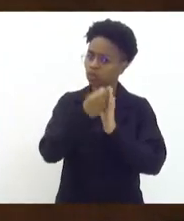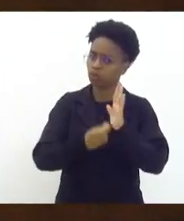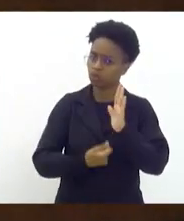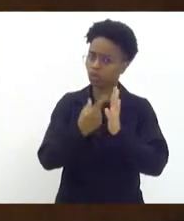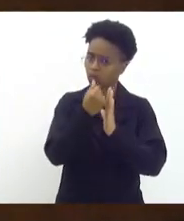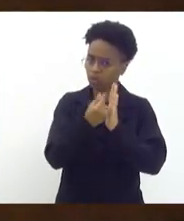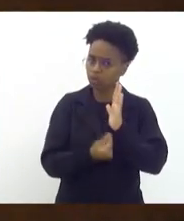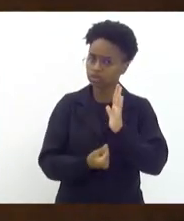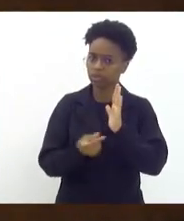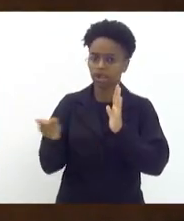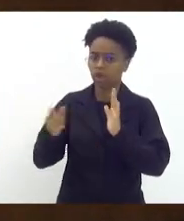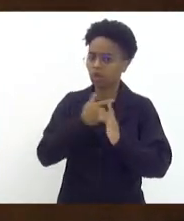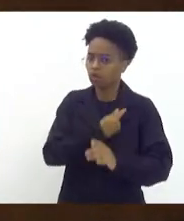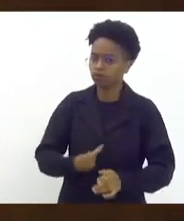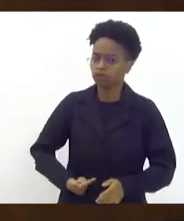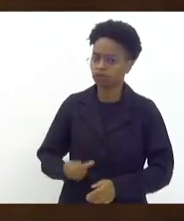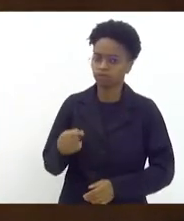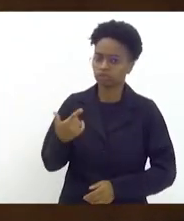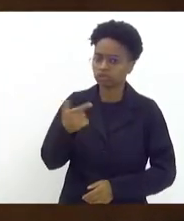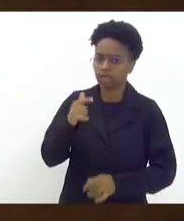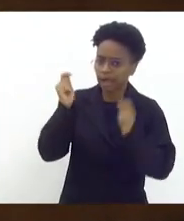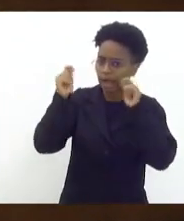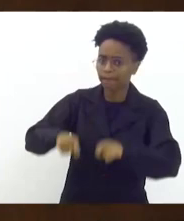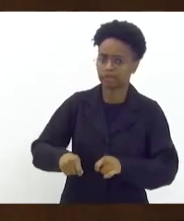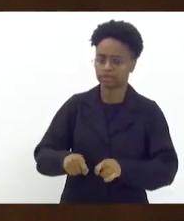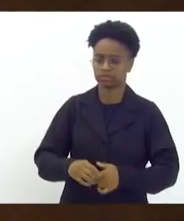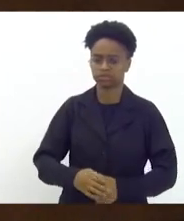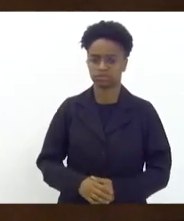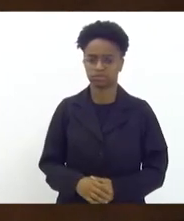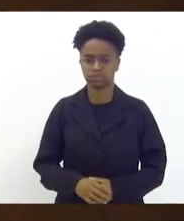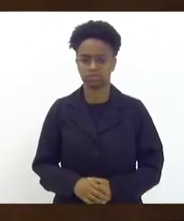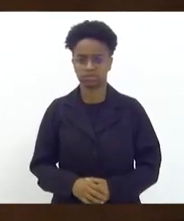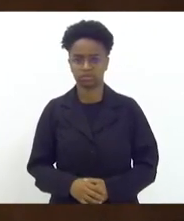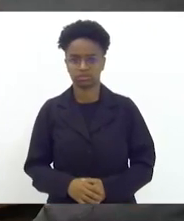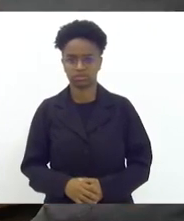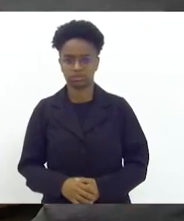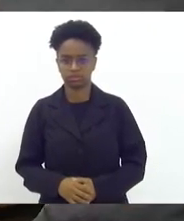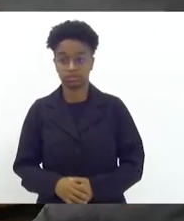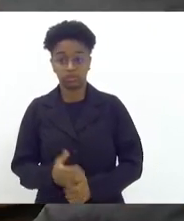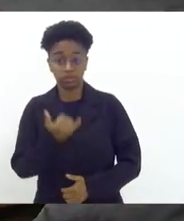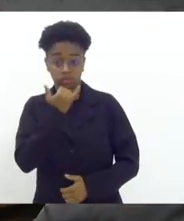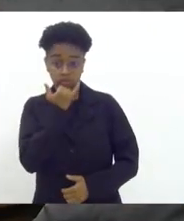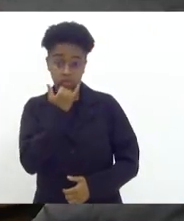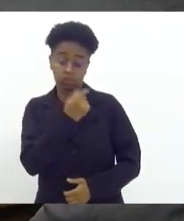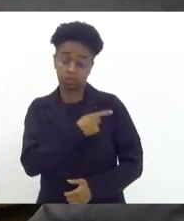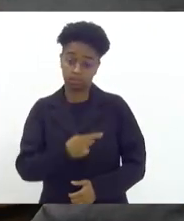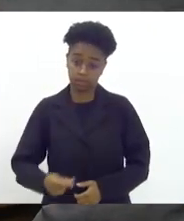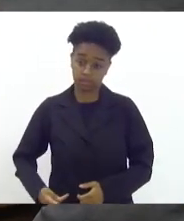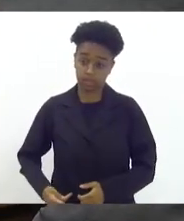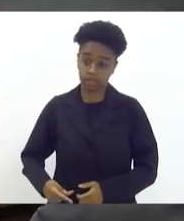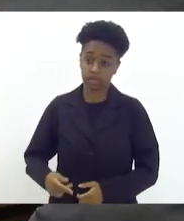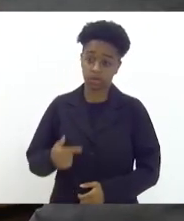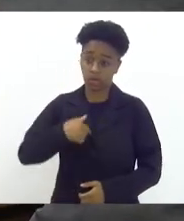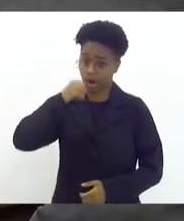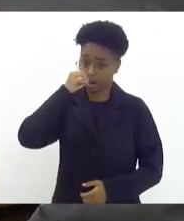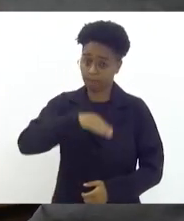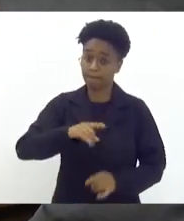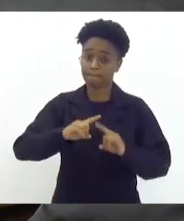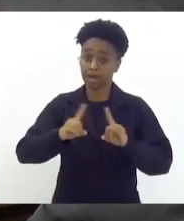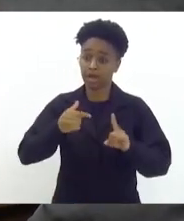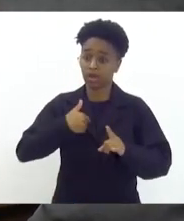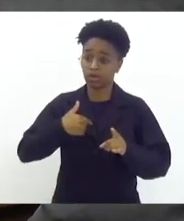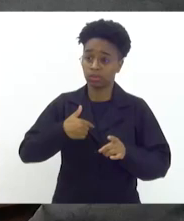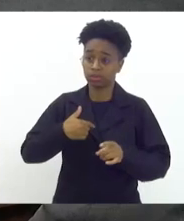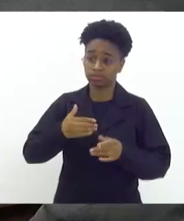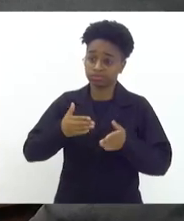esse é um governador incompetente cruel e desumano presidenta Desculpa usar da sua boa vontade mas eu até Retiro